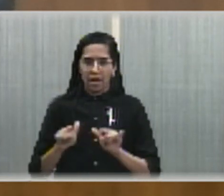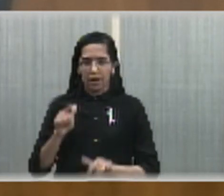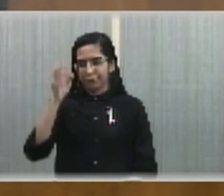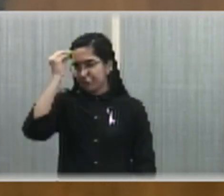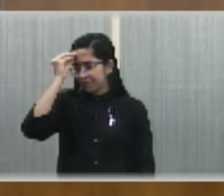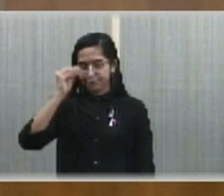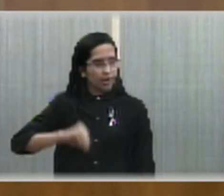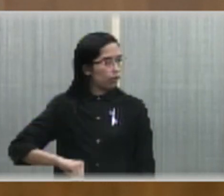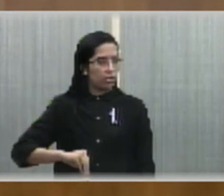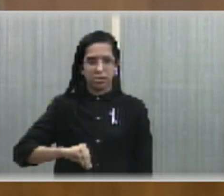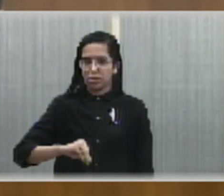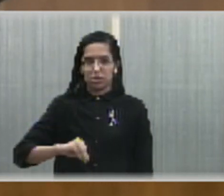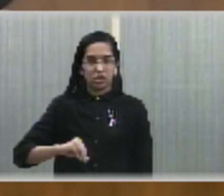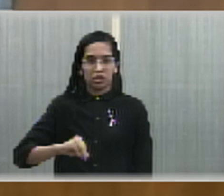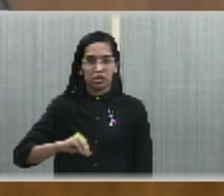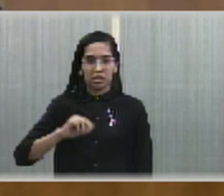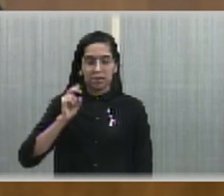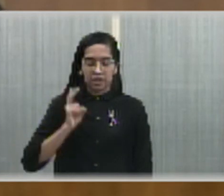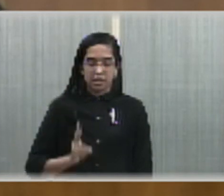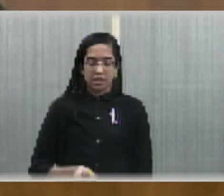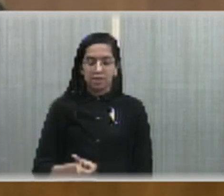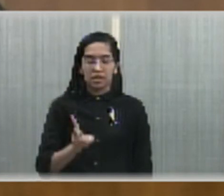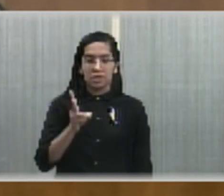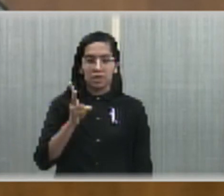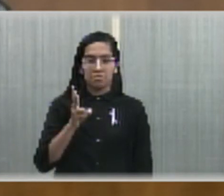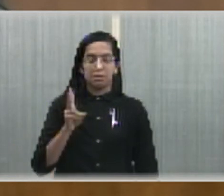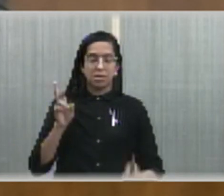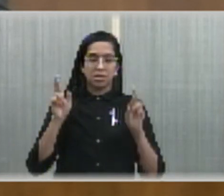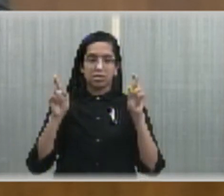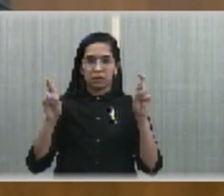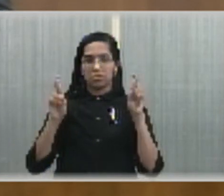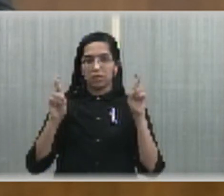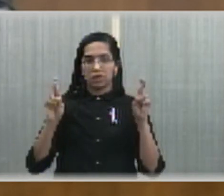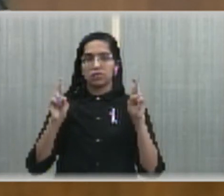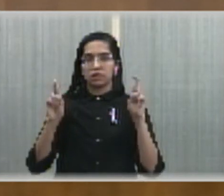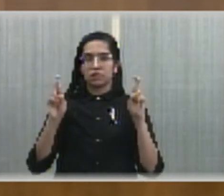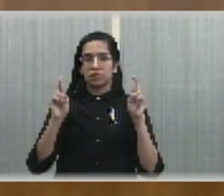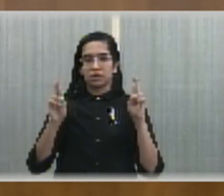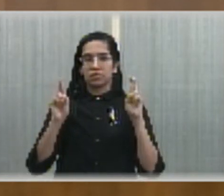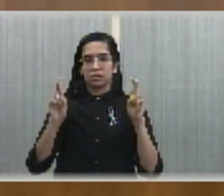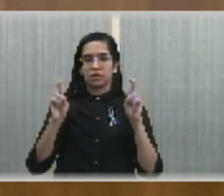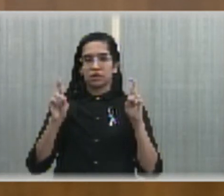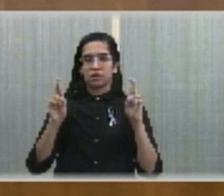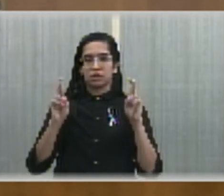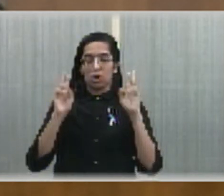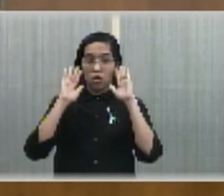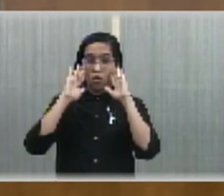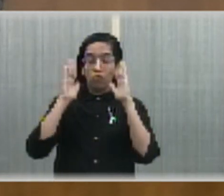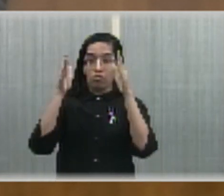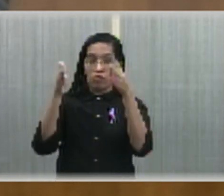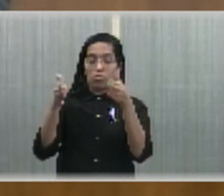desiste, que sempre tem a esperança como um foco.